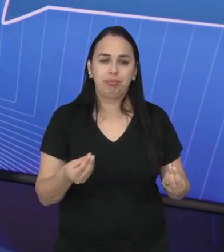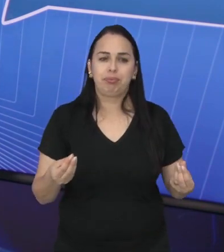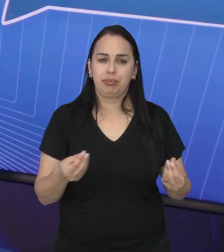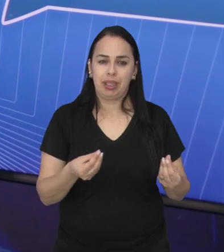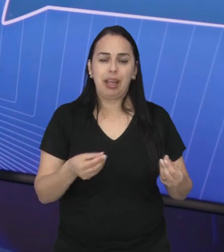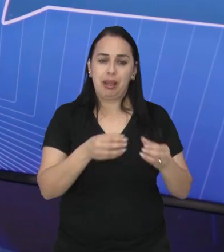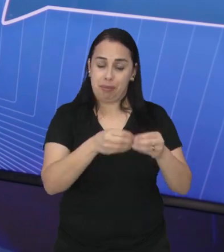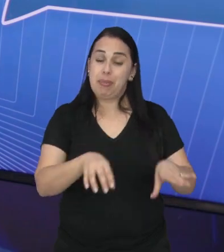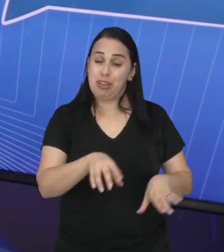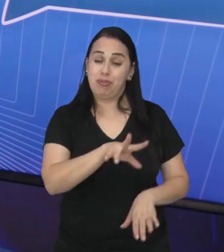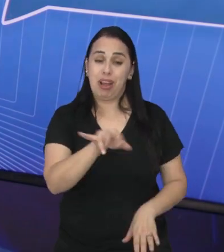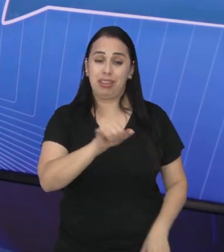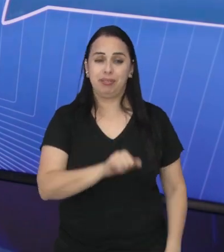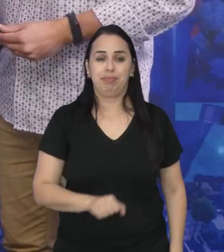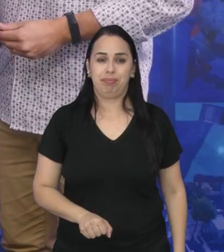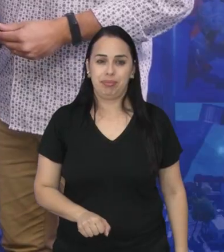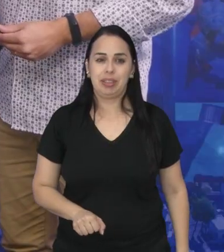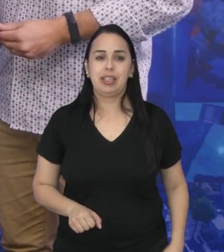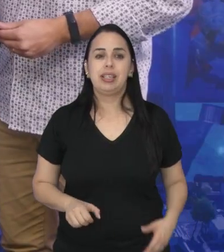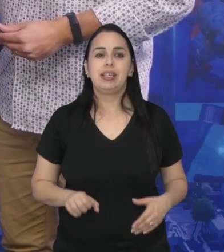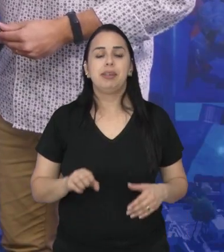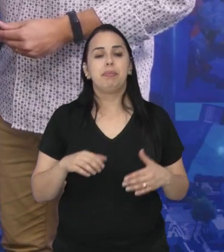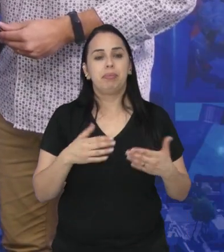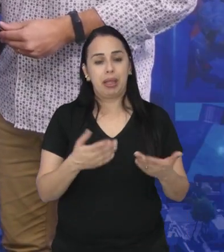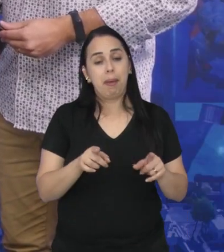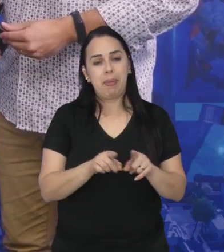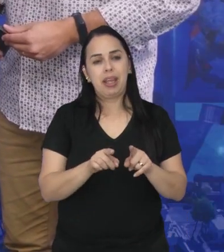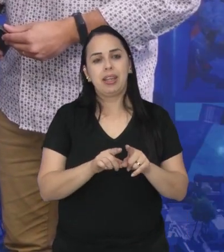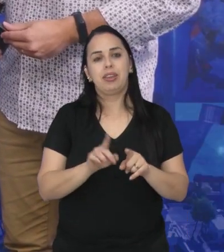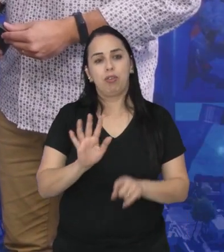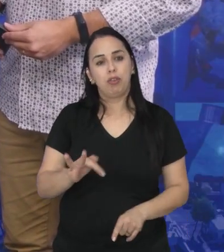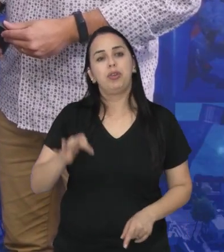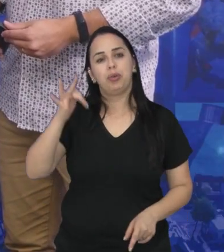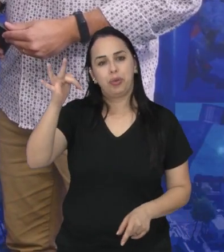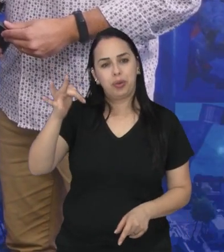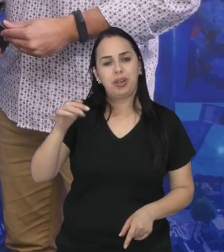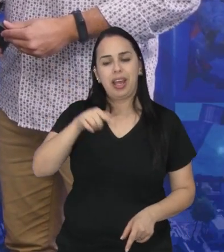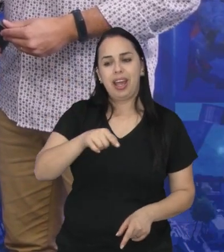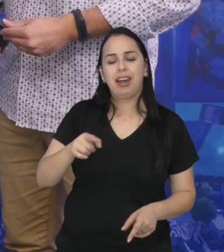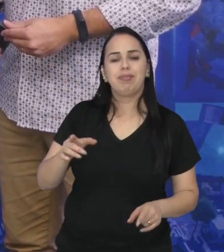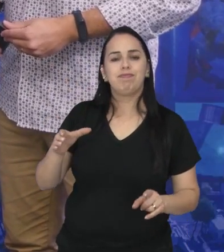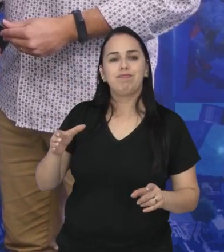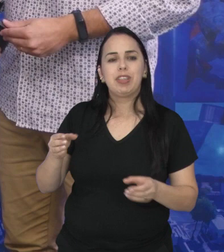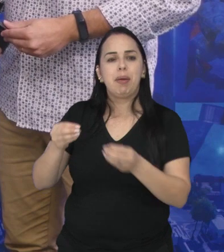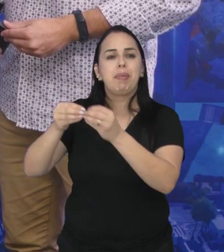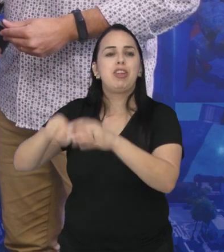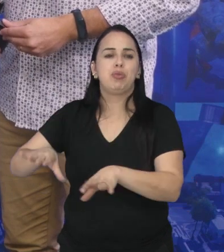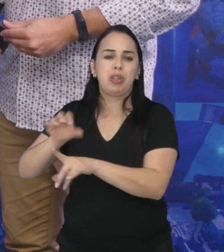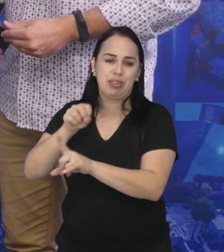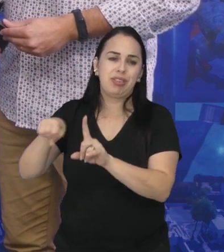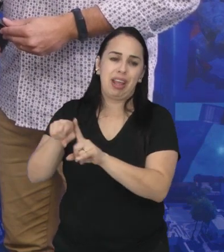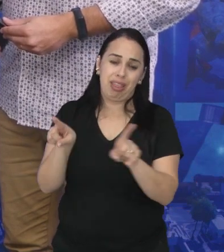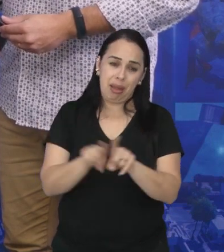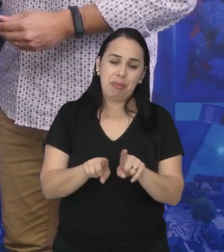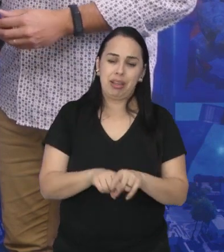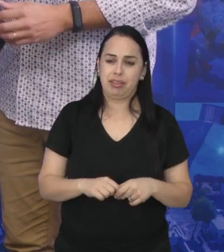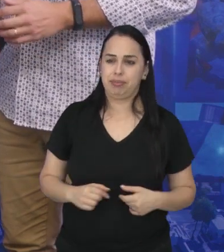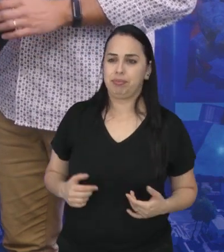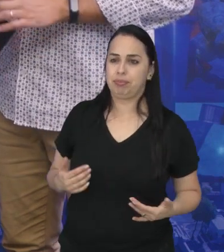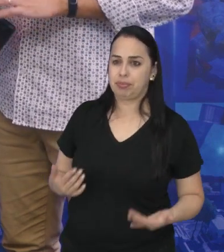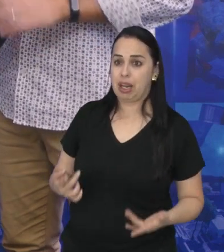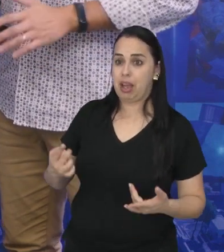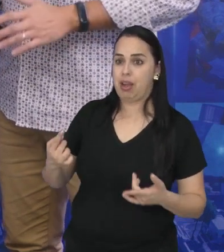um modo a prejudicá-la. Entendeu? E aí prejudicar a sociedade também, porque ela faz parte dessa sociedade.